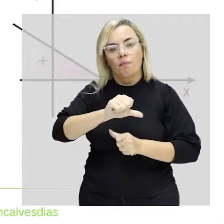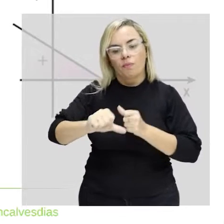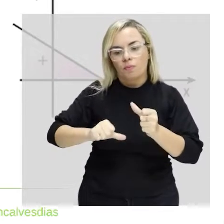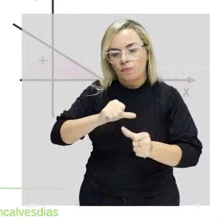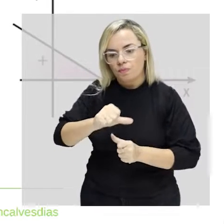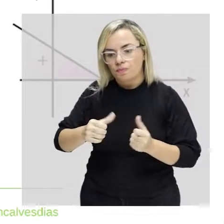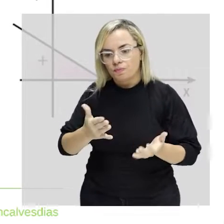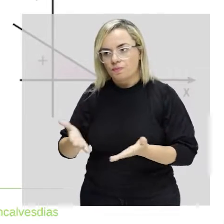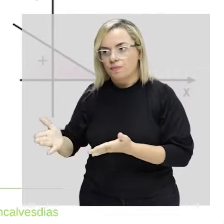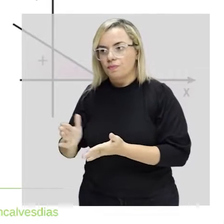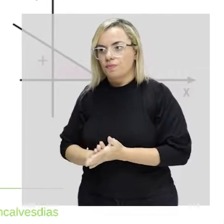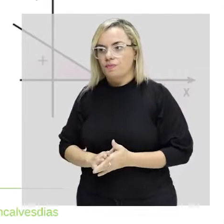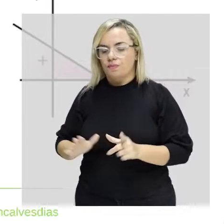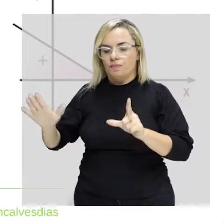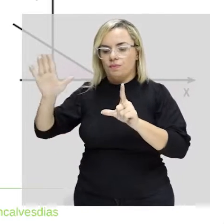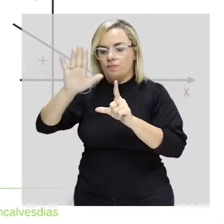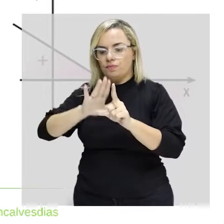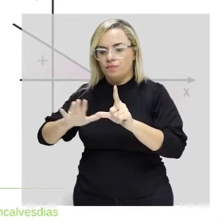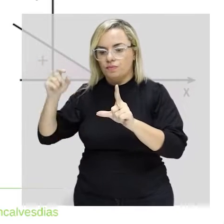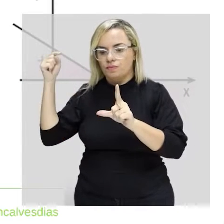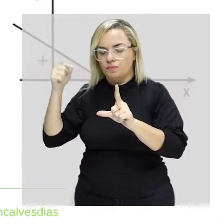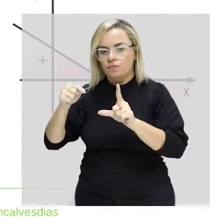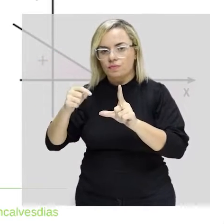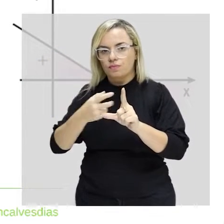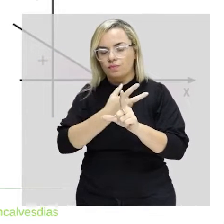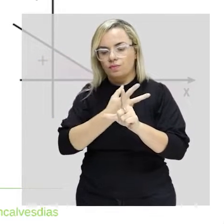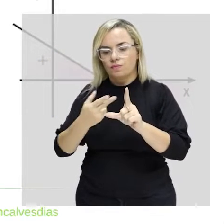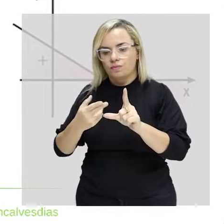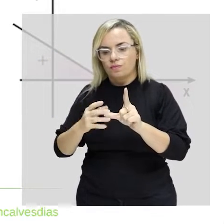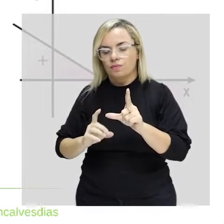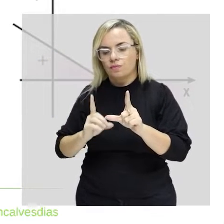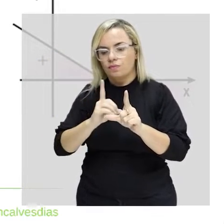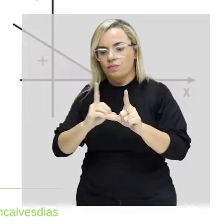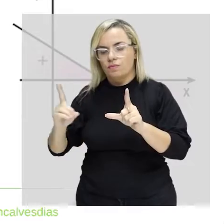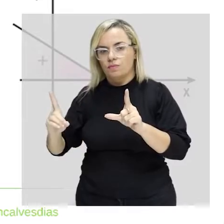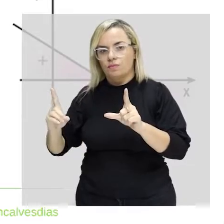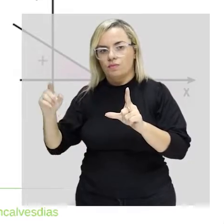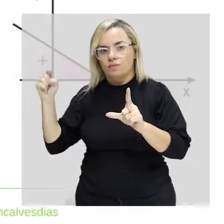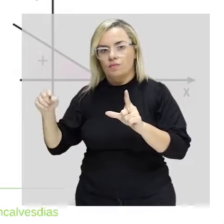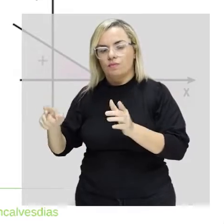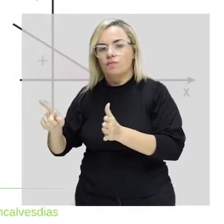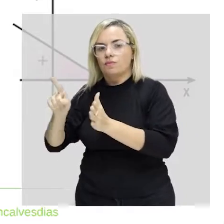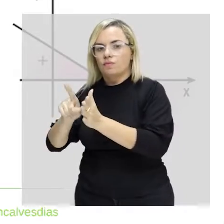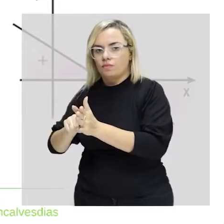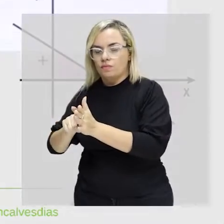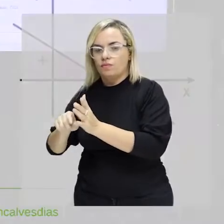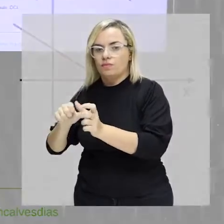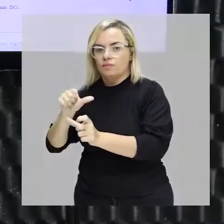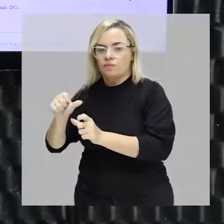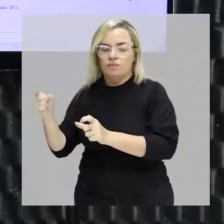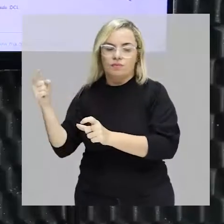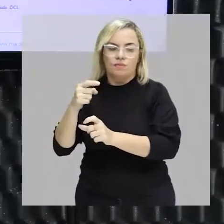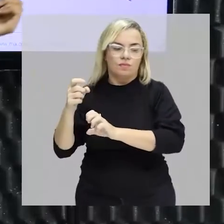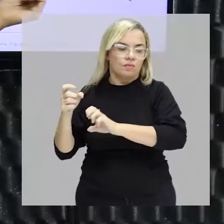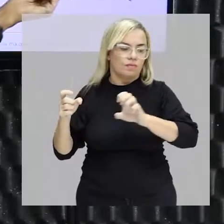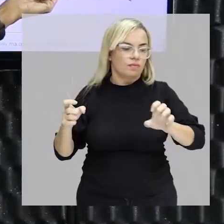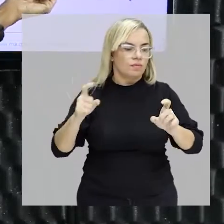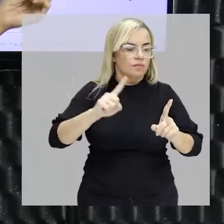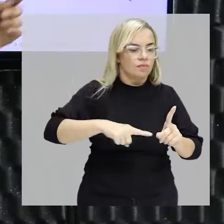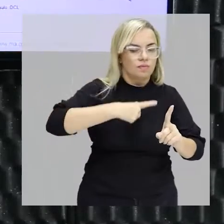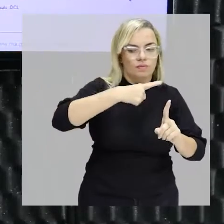a mesma raiz demarcada aqui, ó, só que agora a direita dela vai ser negativo e a esquerda dela vai